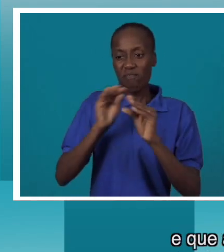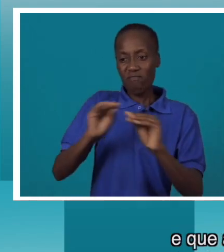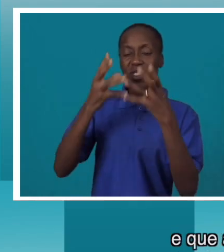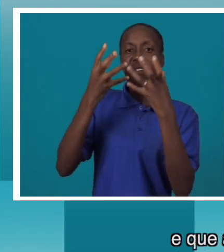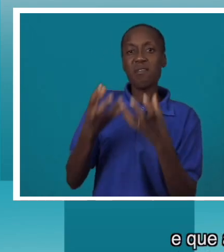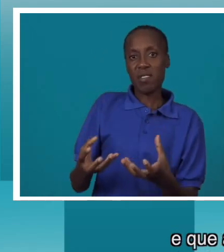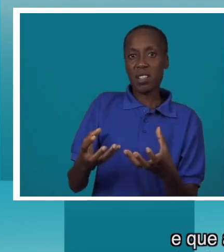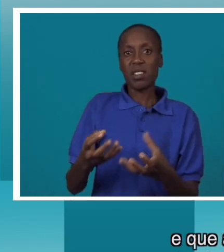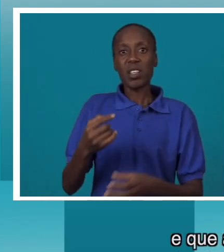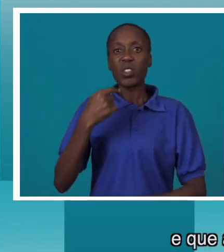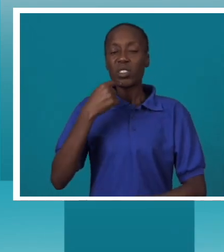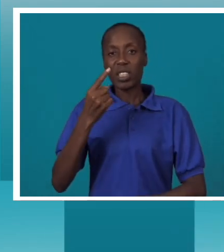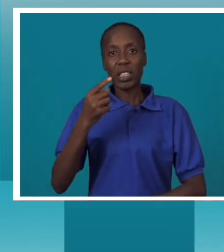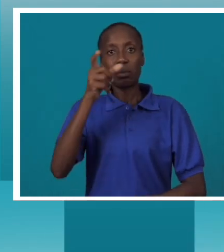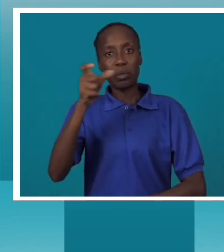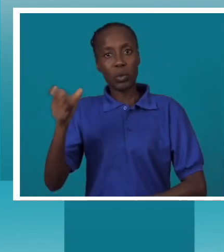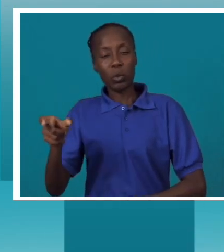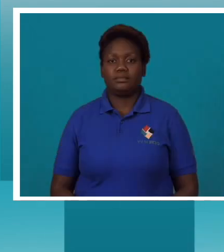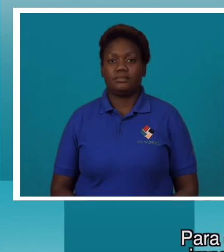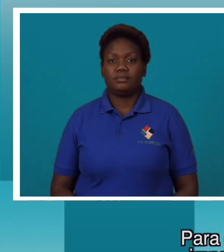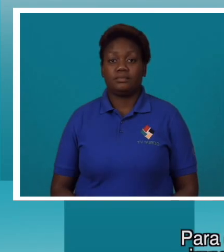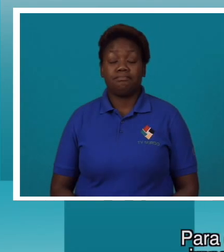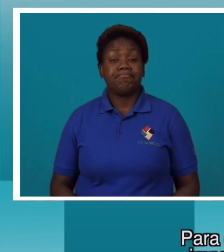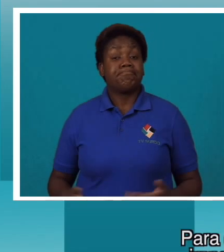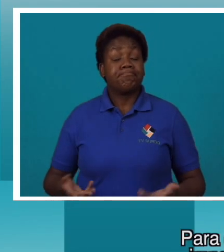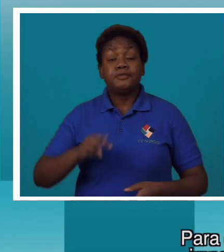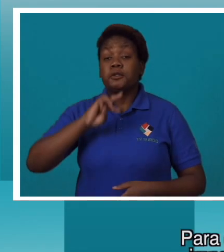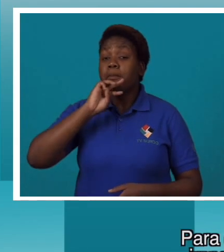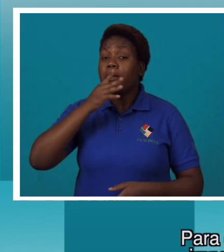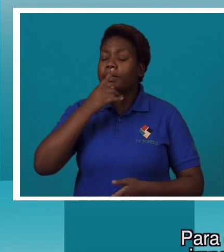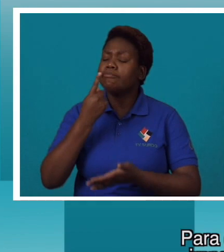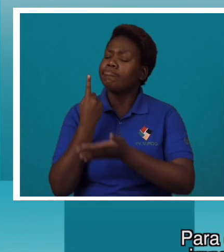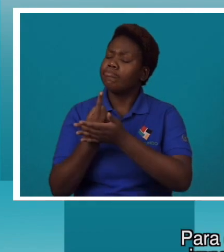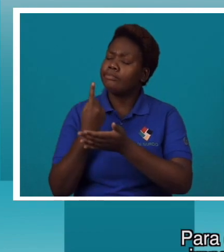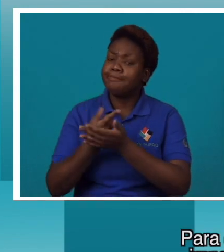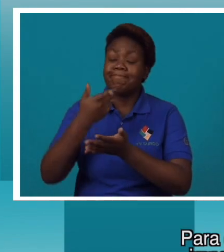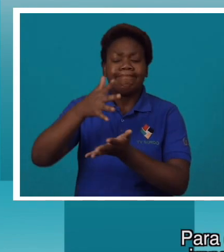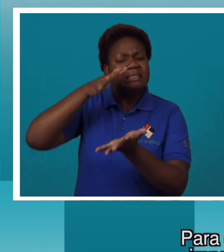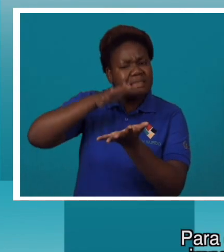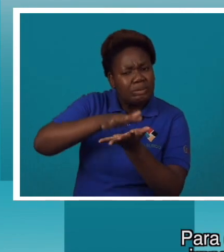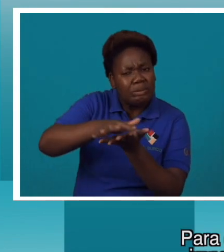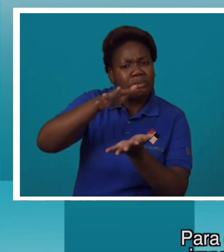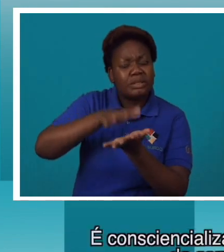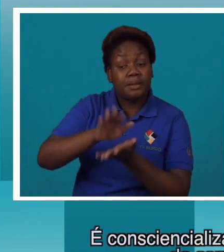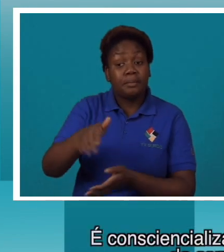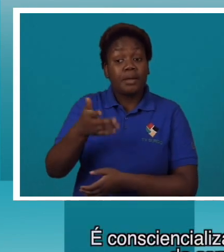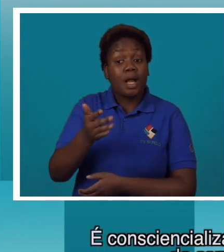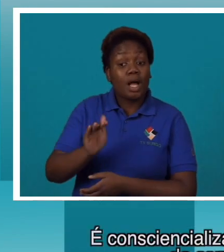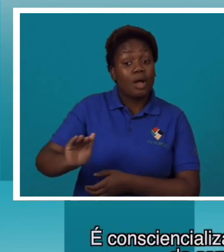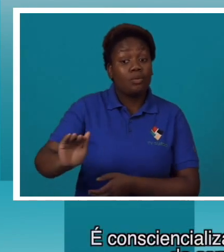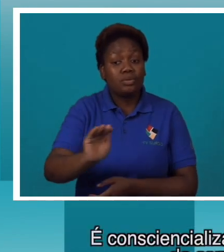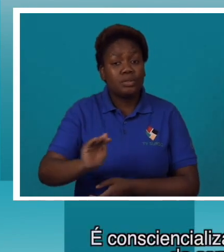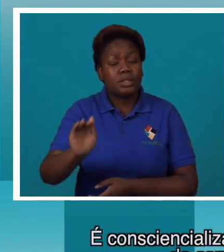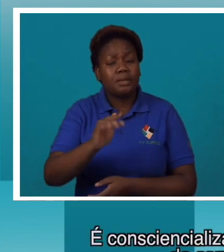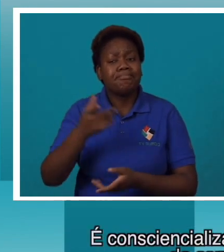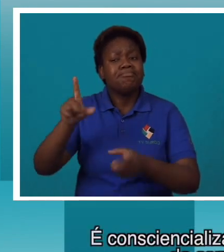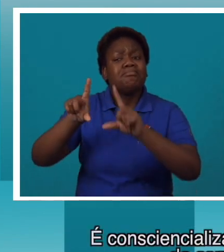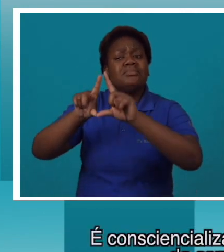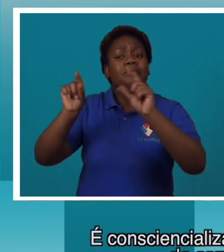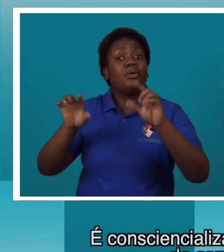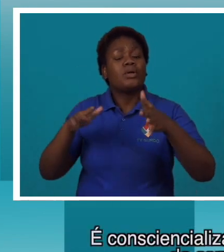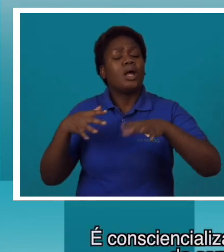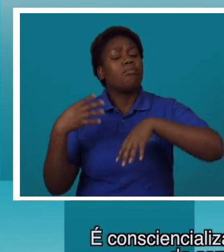mãe não educou bem. Para estes pais o passo mais importante neste momento é consciencializar